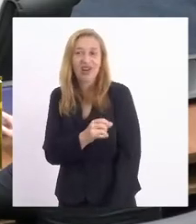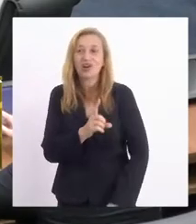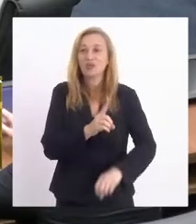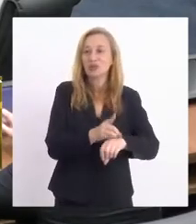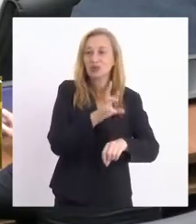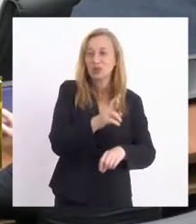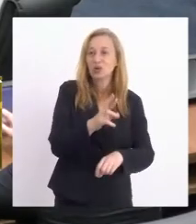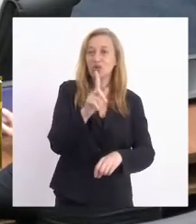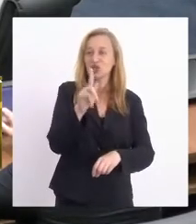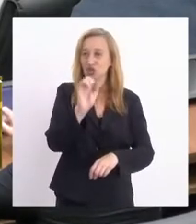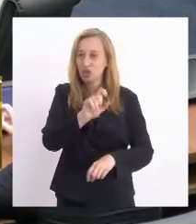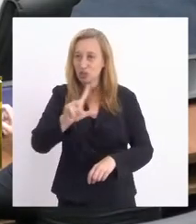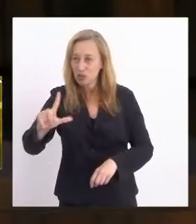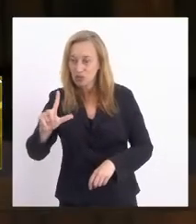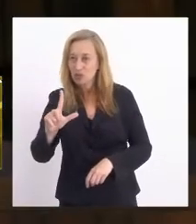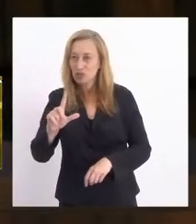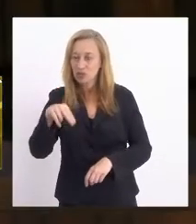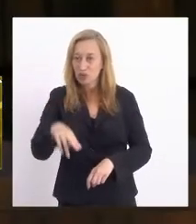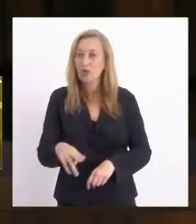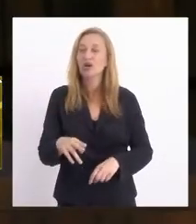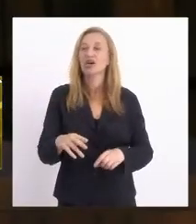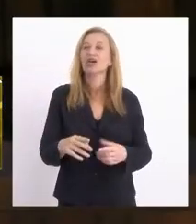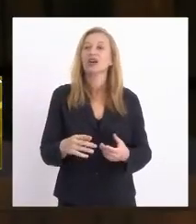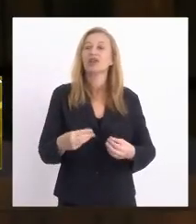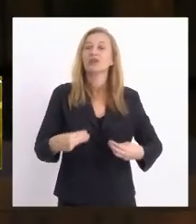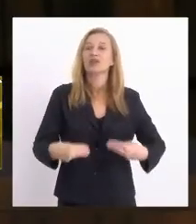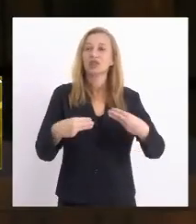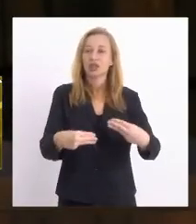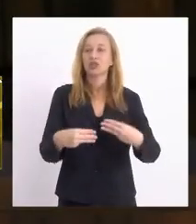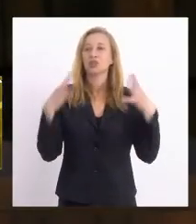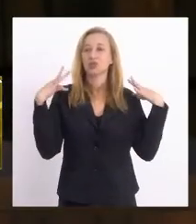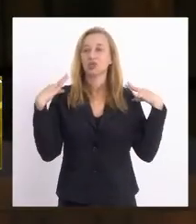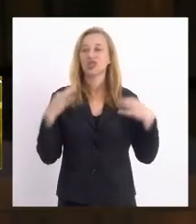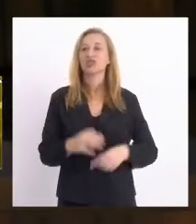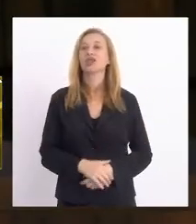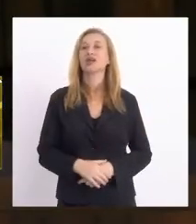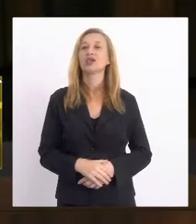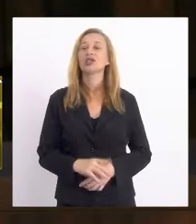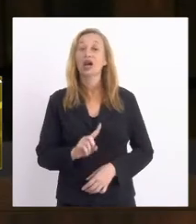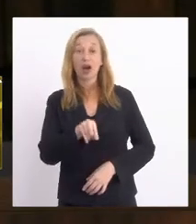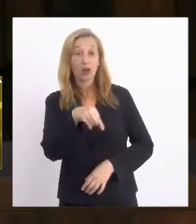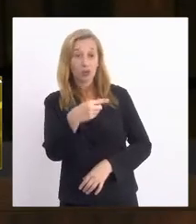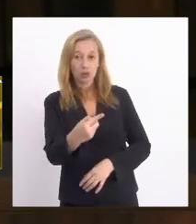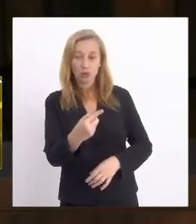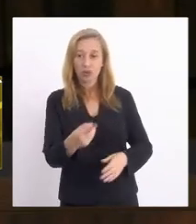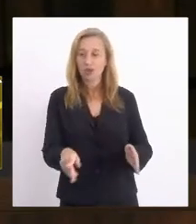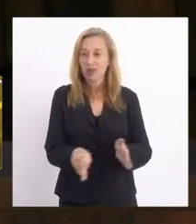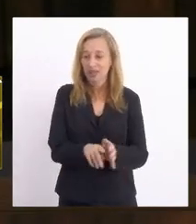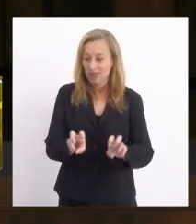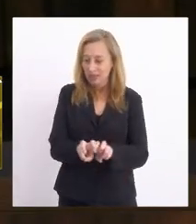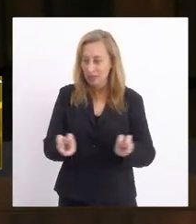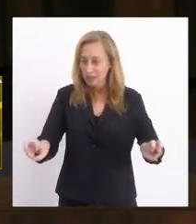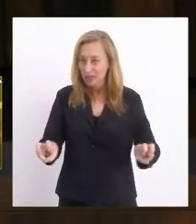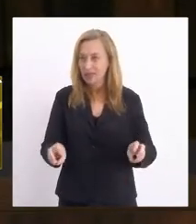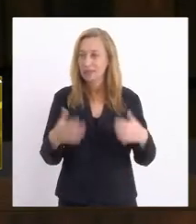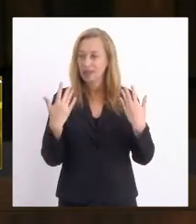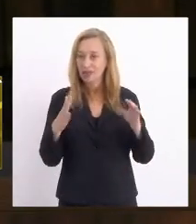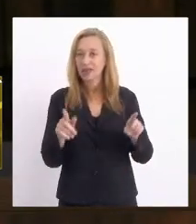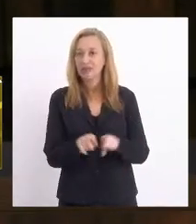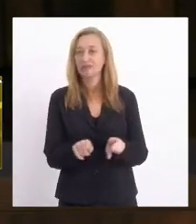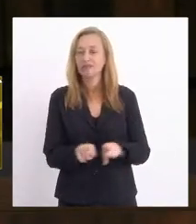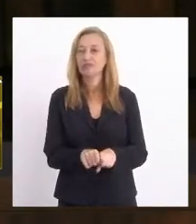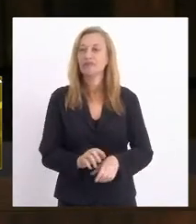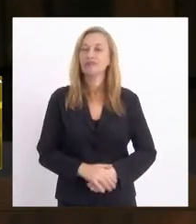Dr Gilson Machado nosso Ministro do Turismo o caso depois eu lembro ator nessa aos demais integrantes da mesa o